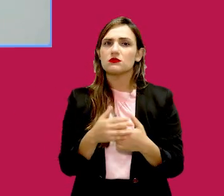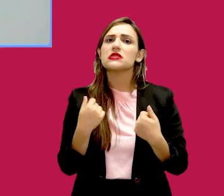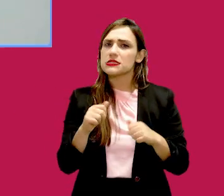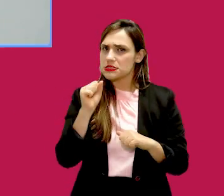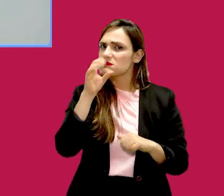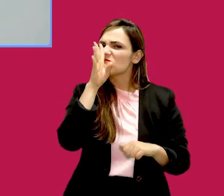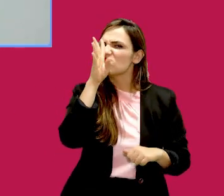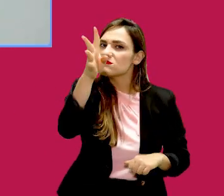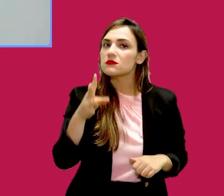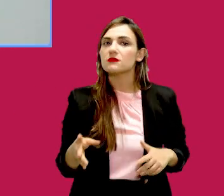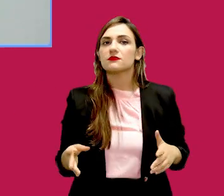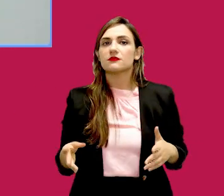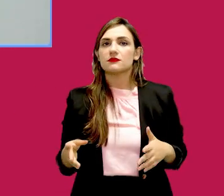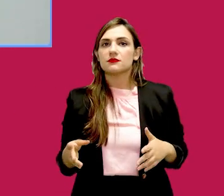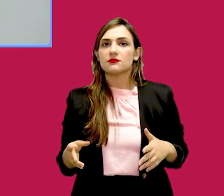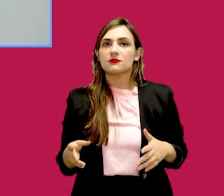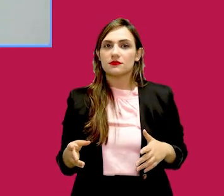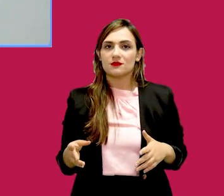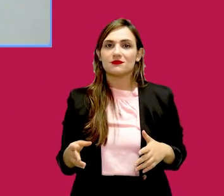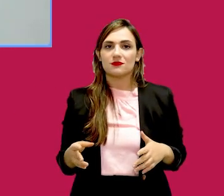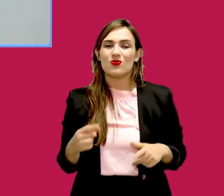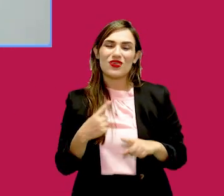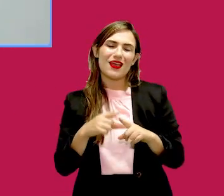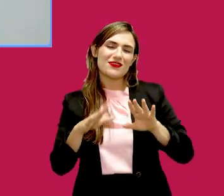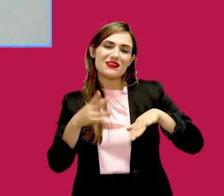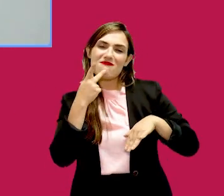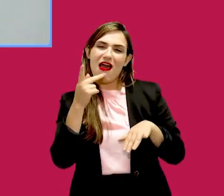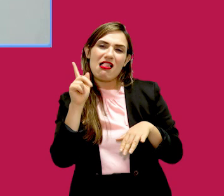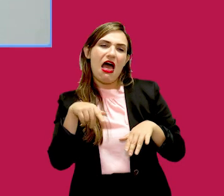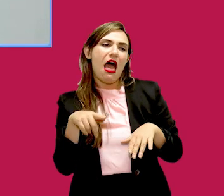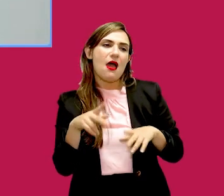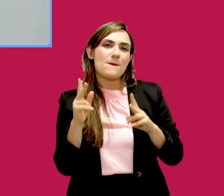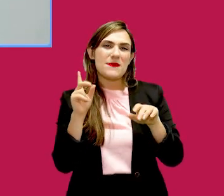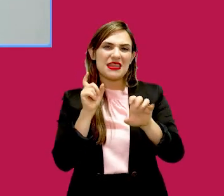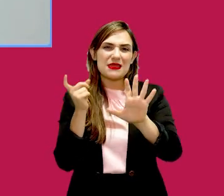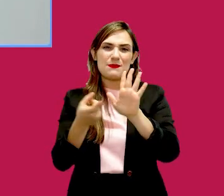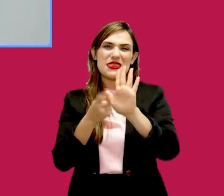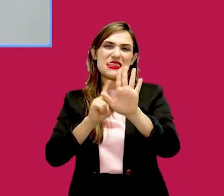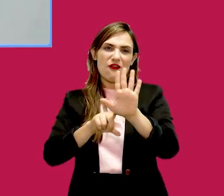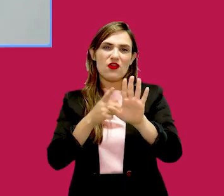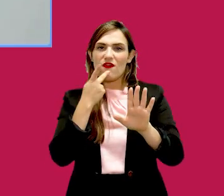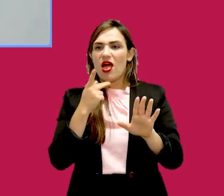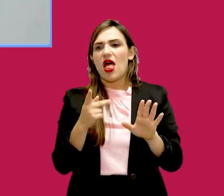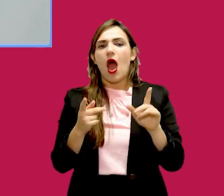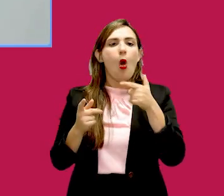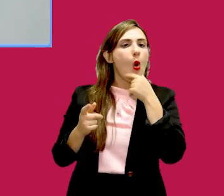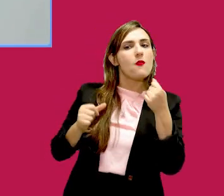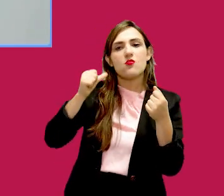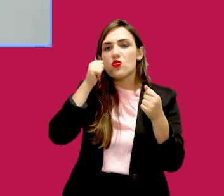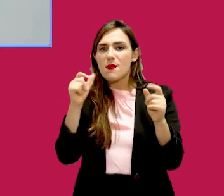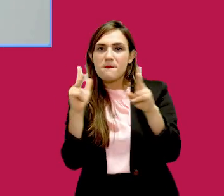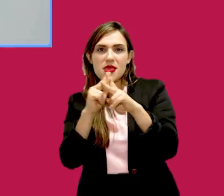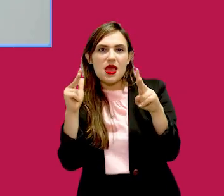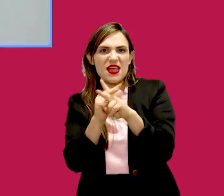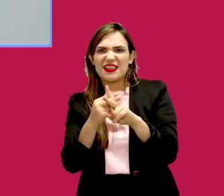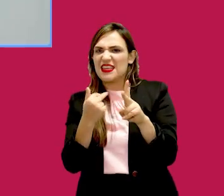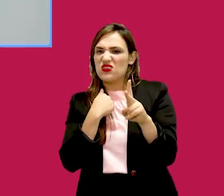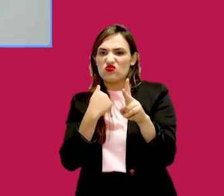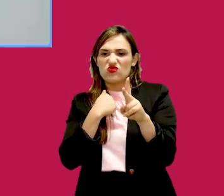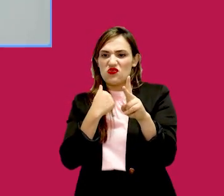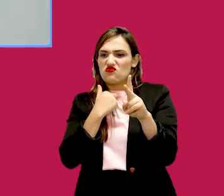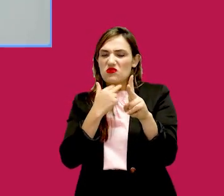meter a colher. Eu vou usar o contrário, aquela briga de marido e mulher, não se mete a colher. Não, nós devemos meter a colher. Nós